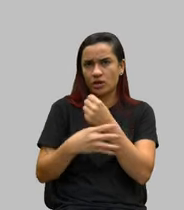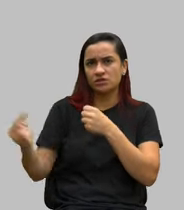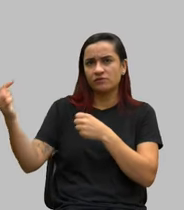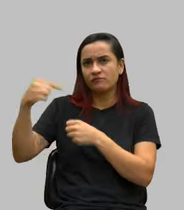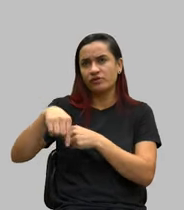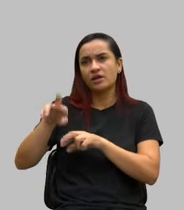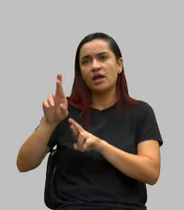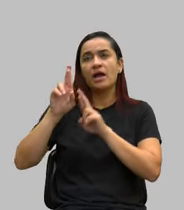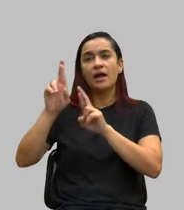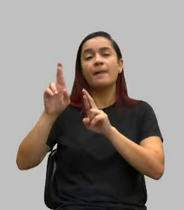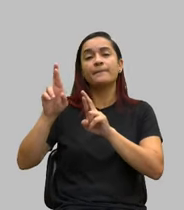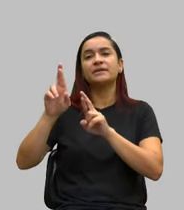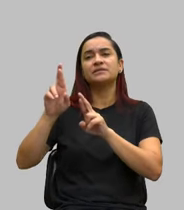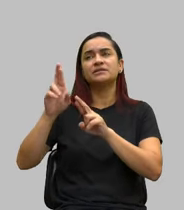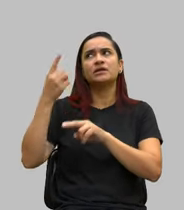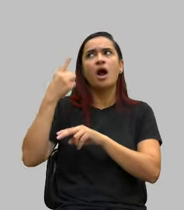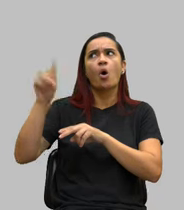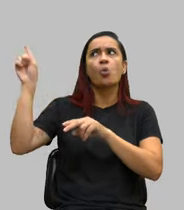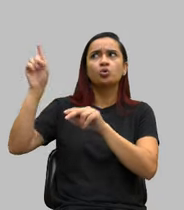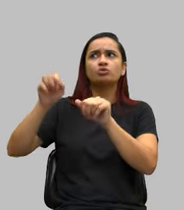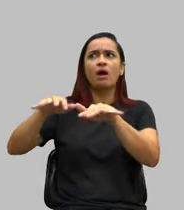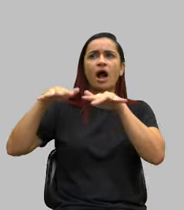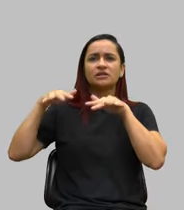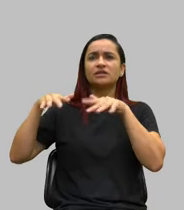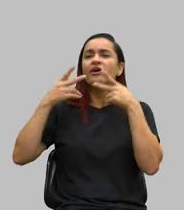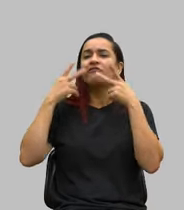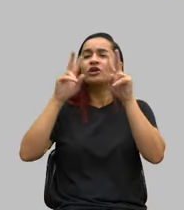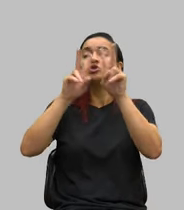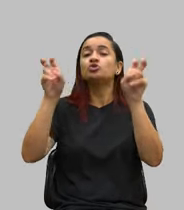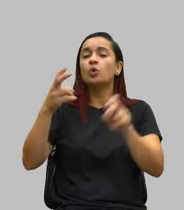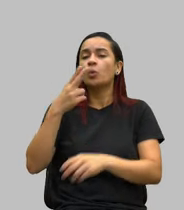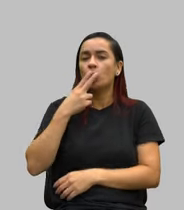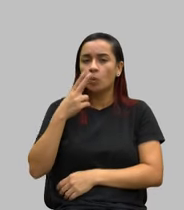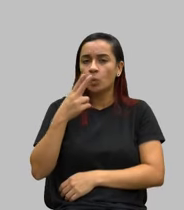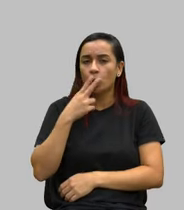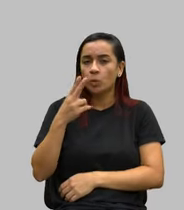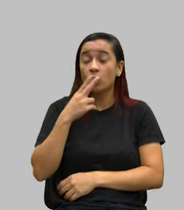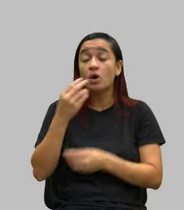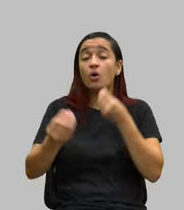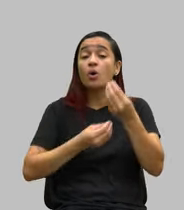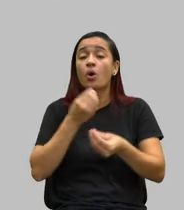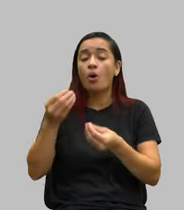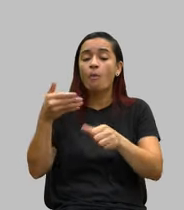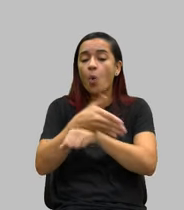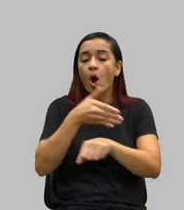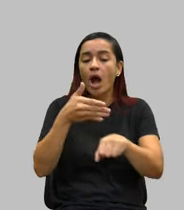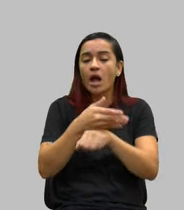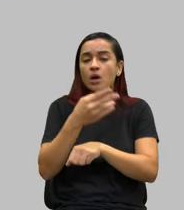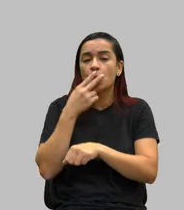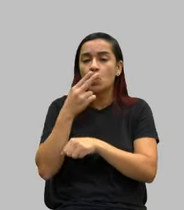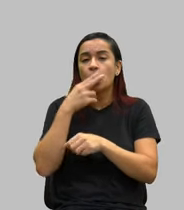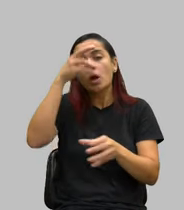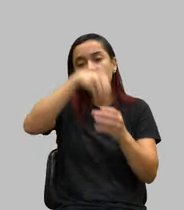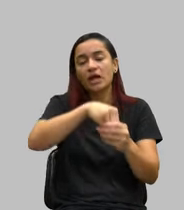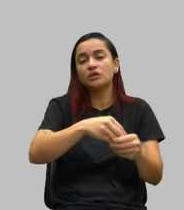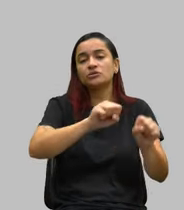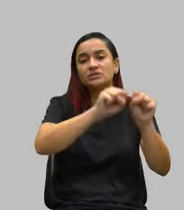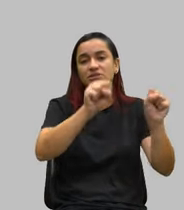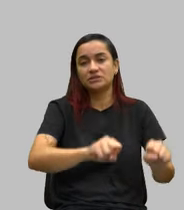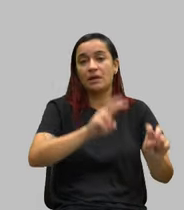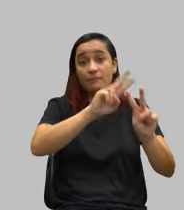depen na última audiência questão do tabagismo do ingresso de cigarros inclusive muitas vezes cigarros